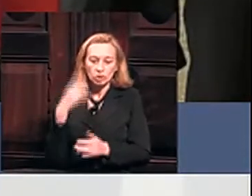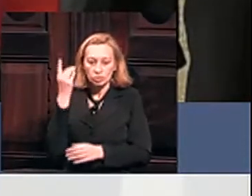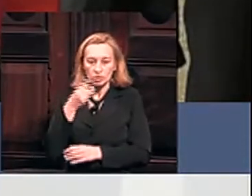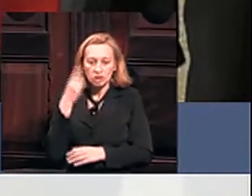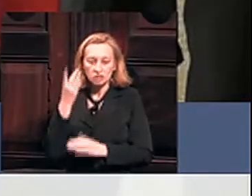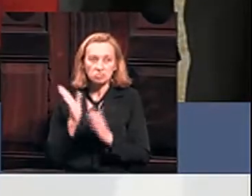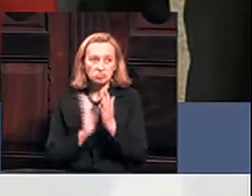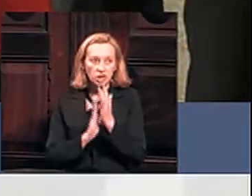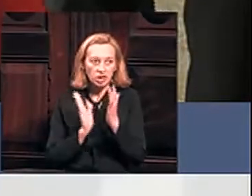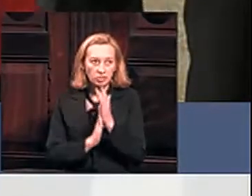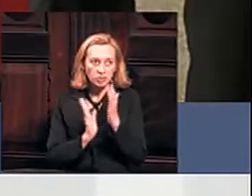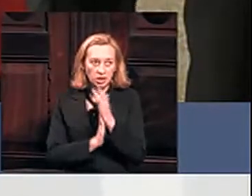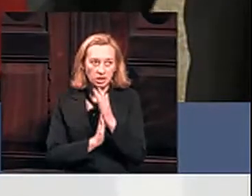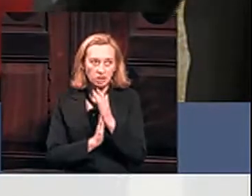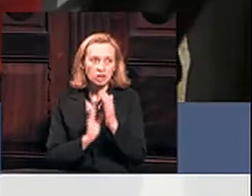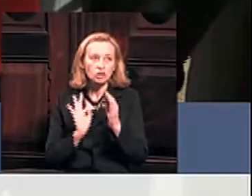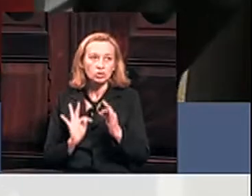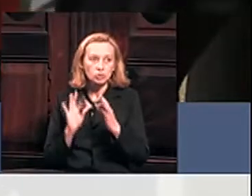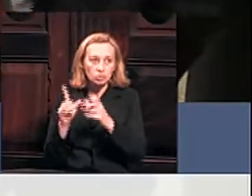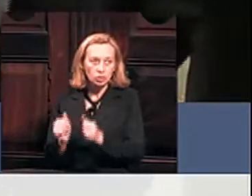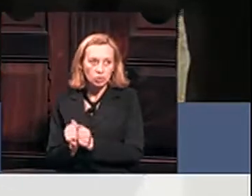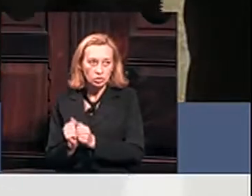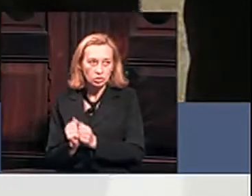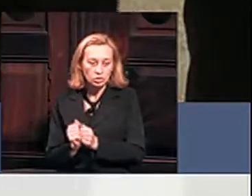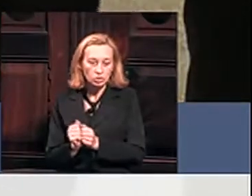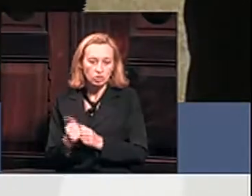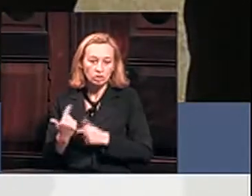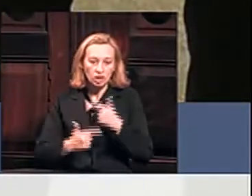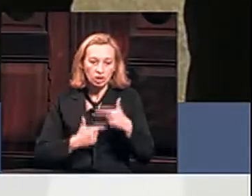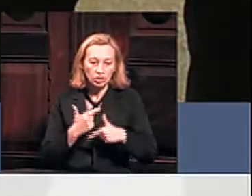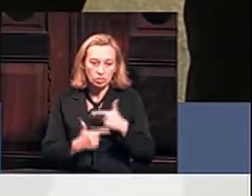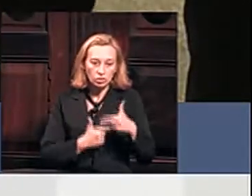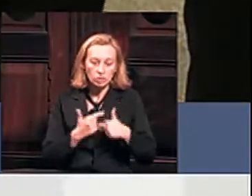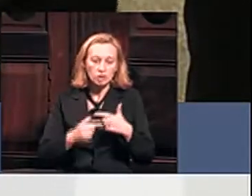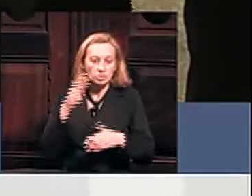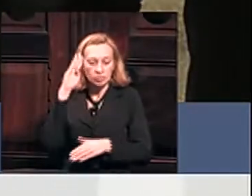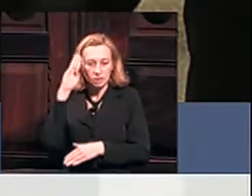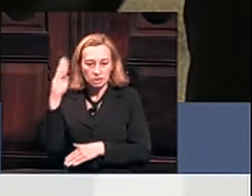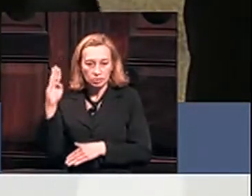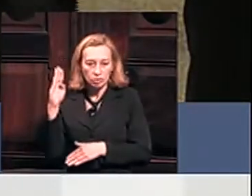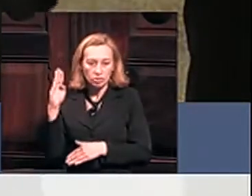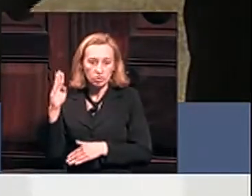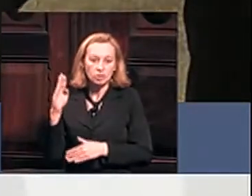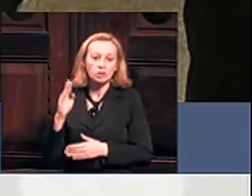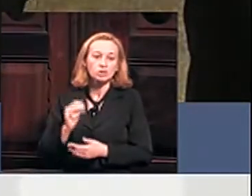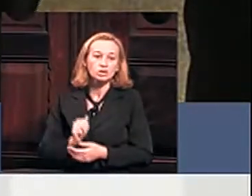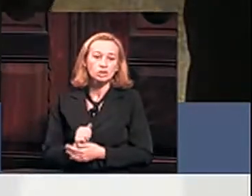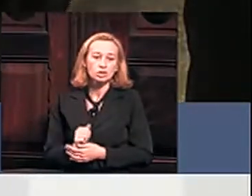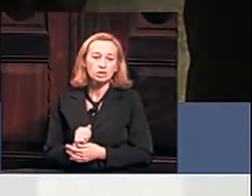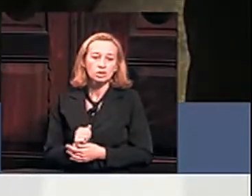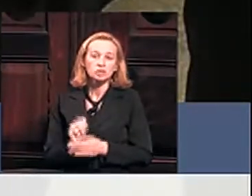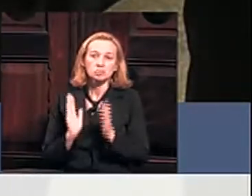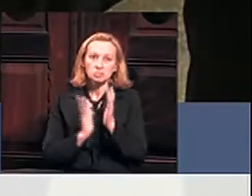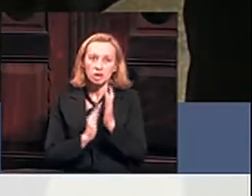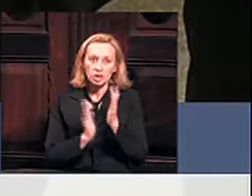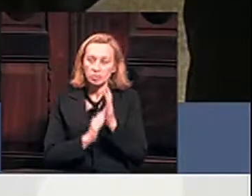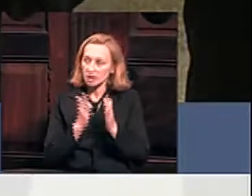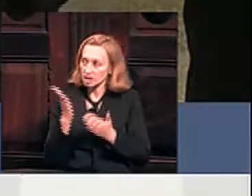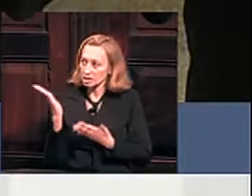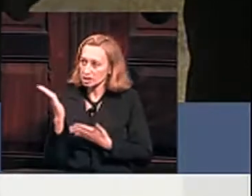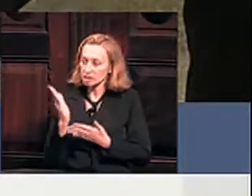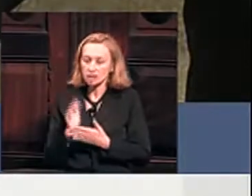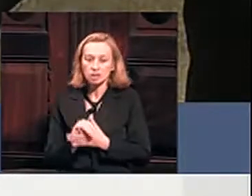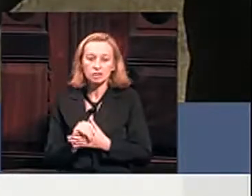de parabéns, todos aqueles que estão na luta, principalmente os cidadianos, de parabéns, e